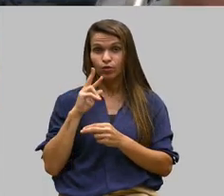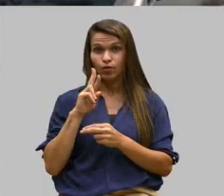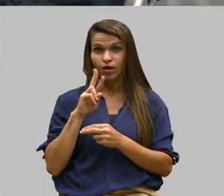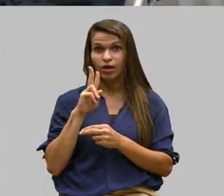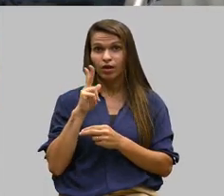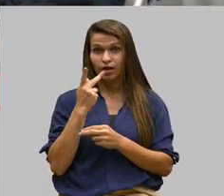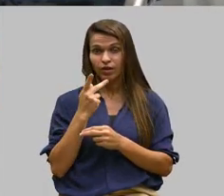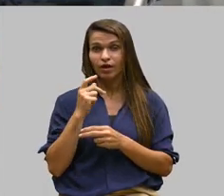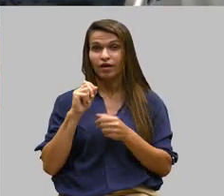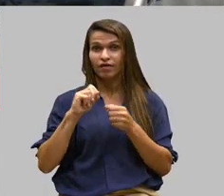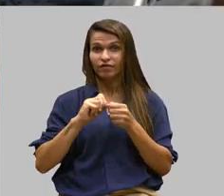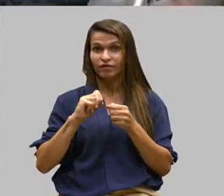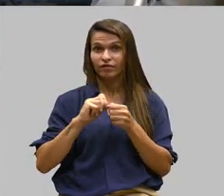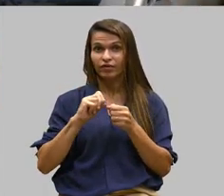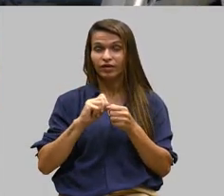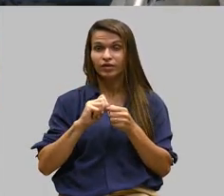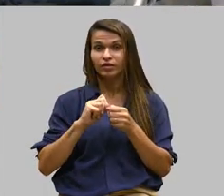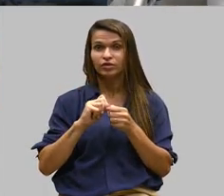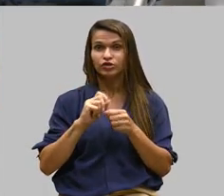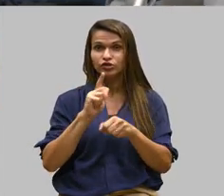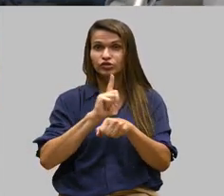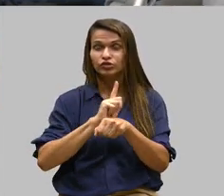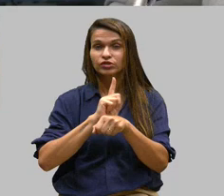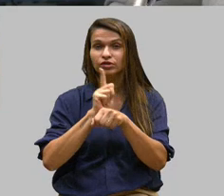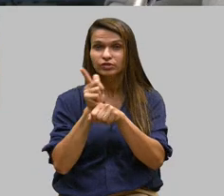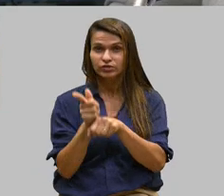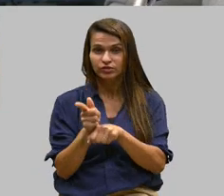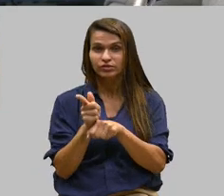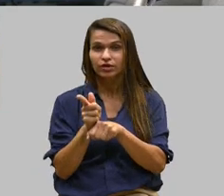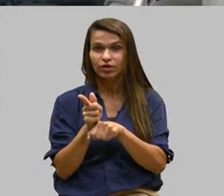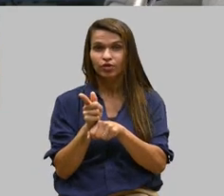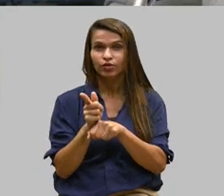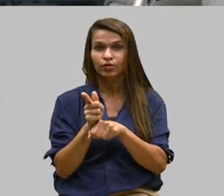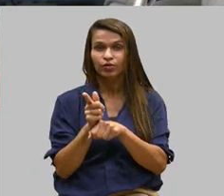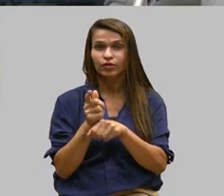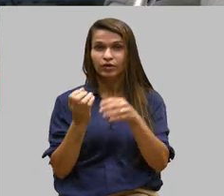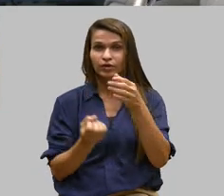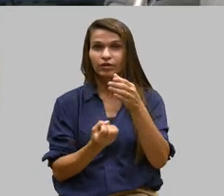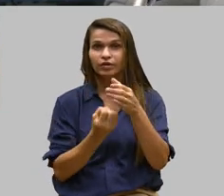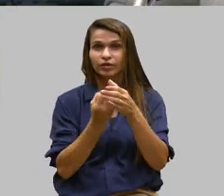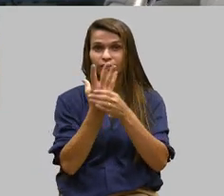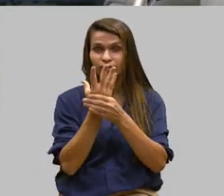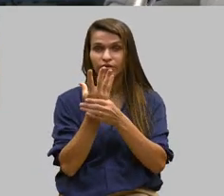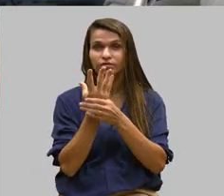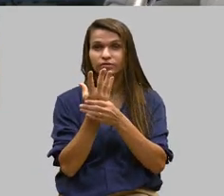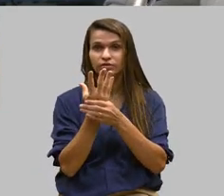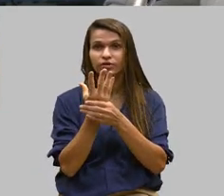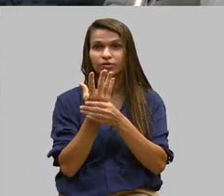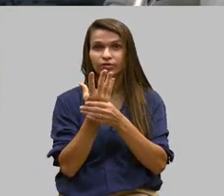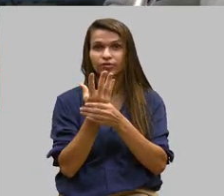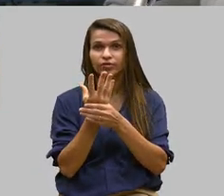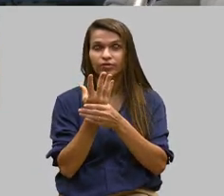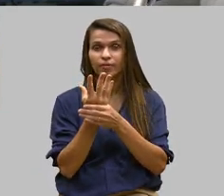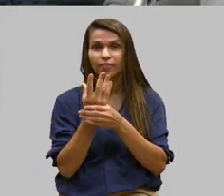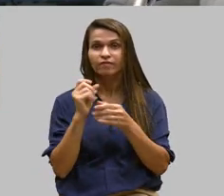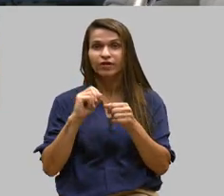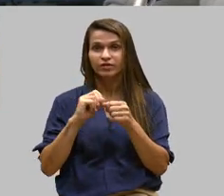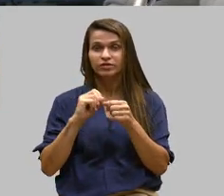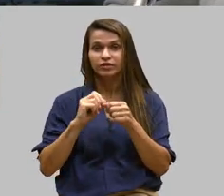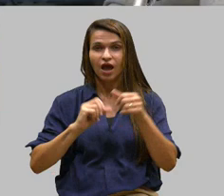é fazer gestão de certificados elaboração de lista de presenças fazer